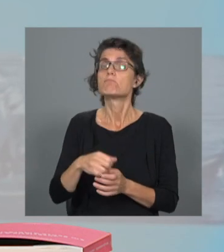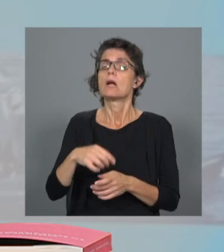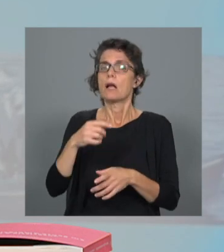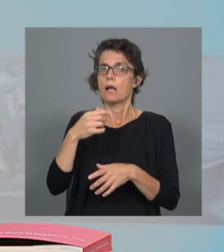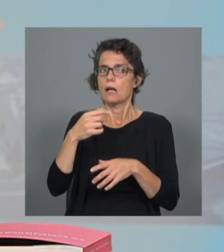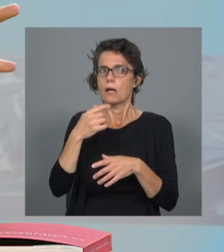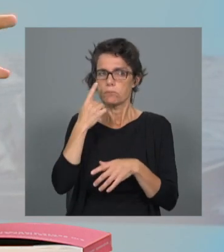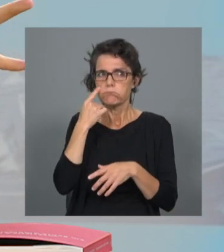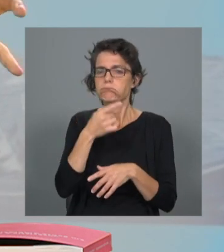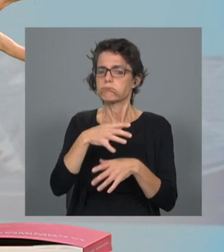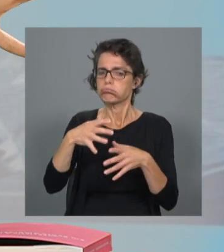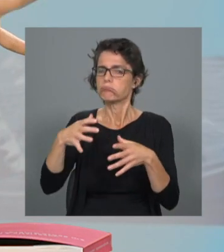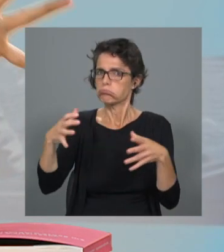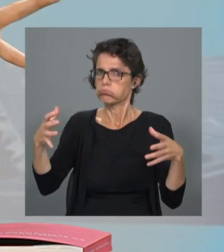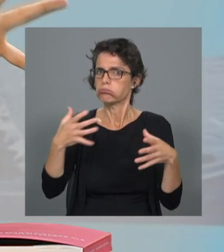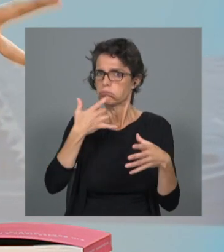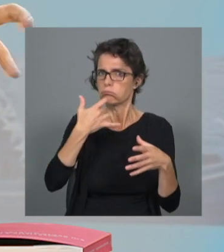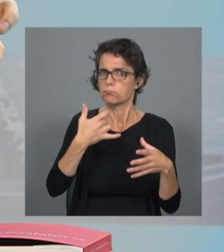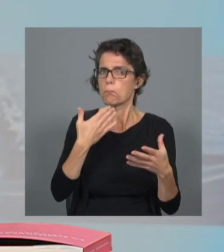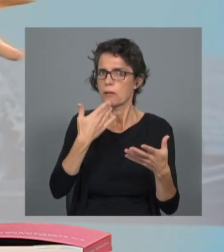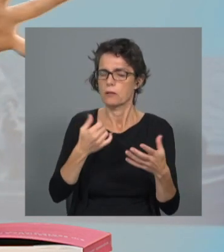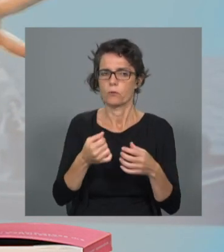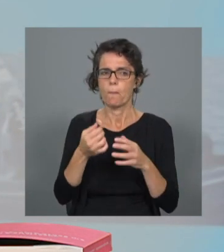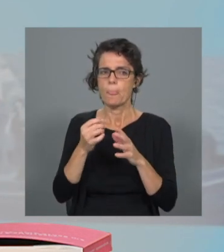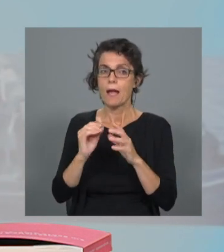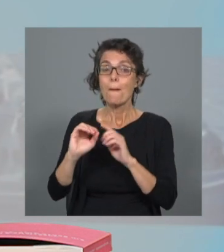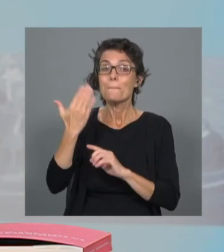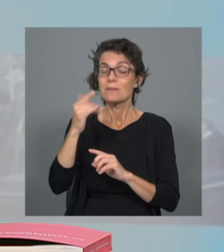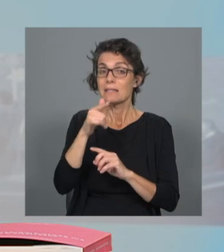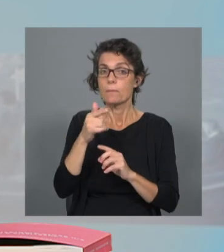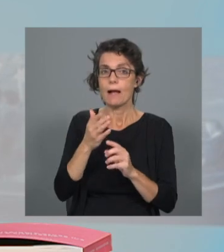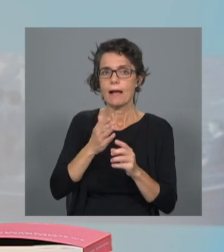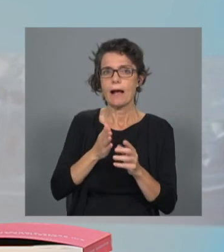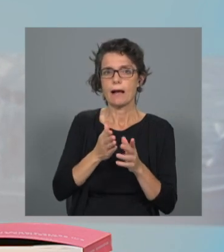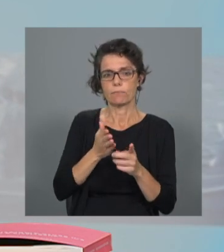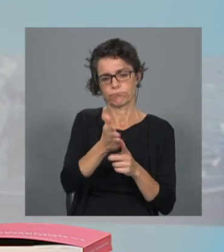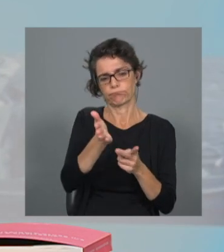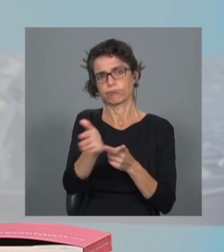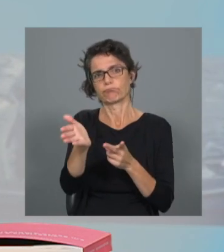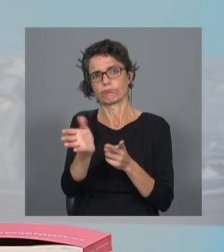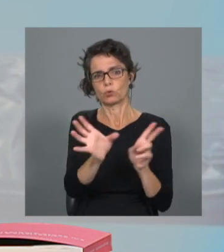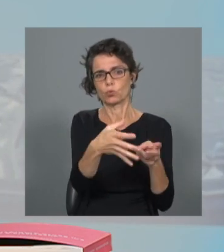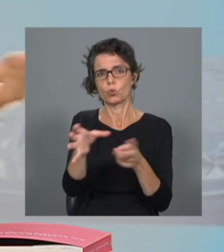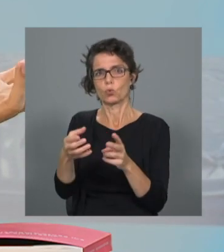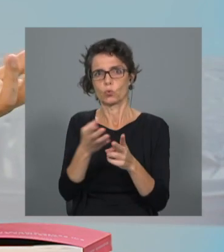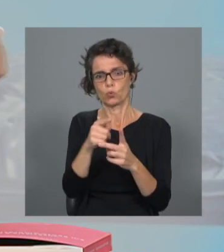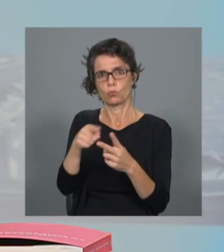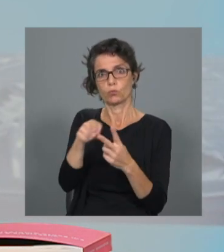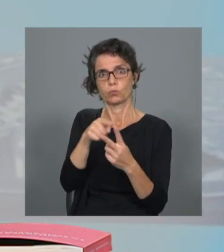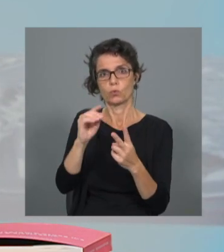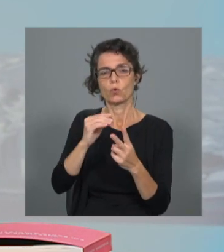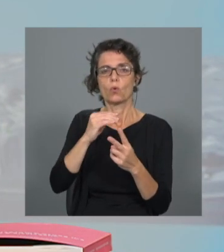Ainda notamos que há, sobretudo, 2 franjas etárias, ou dois grupos etários que procuram